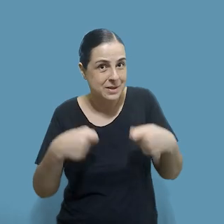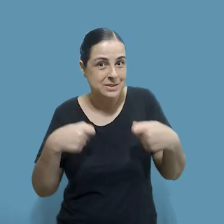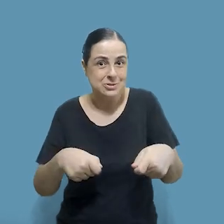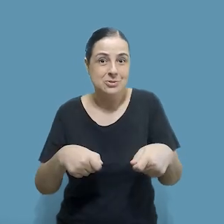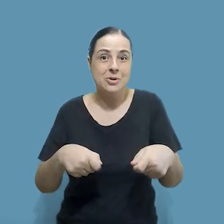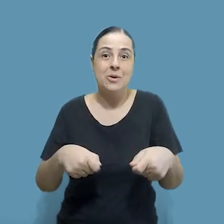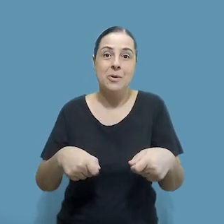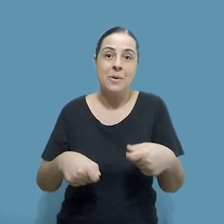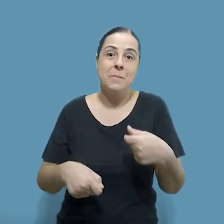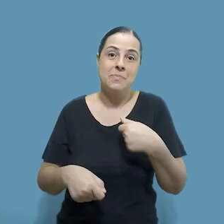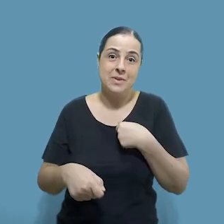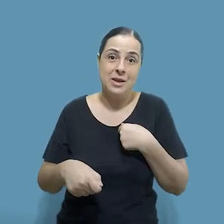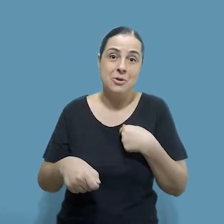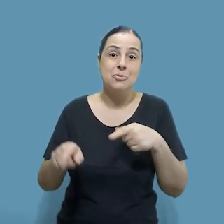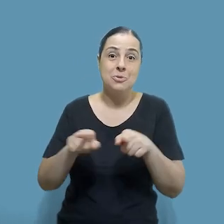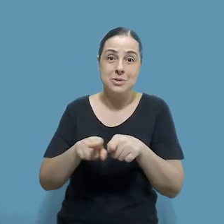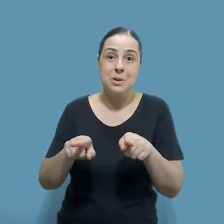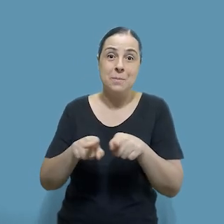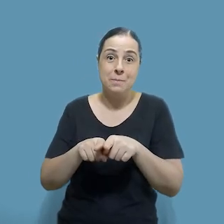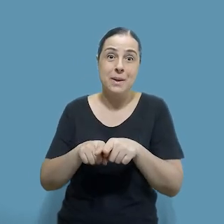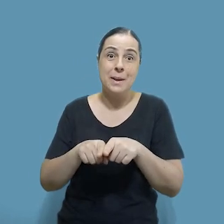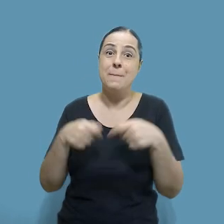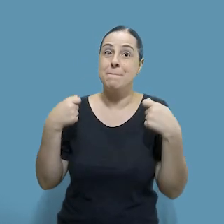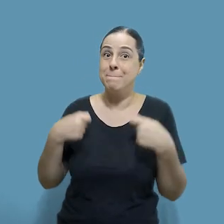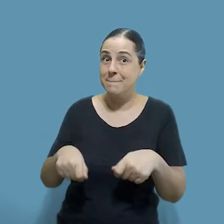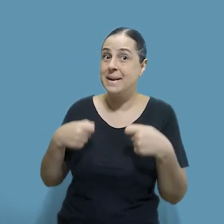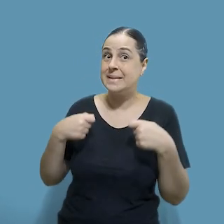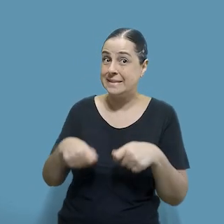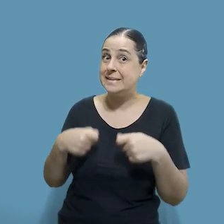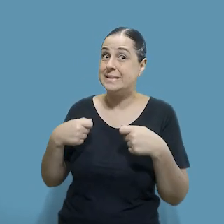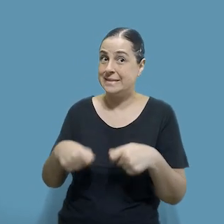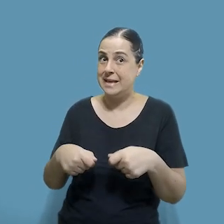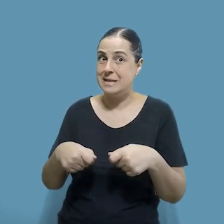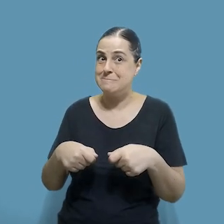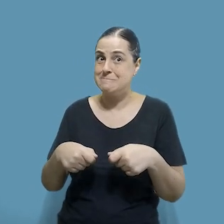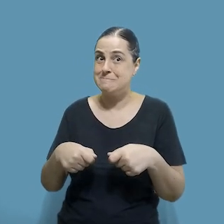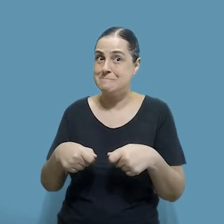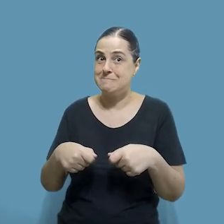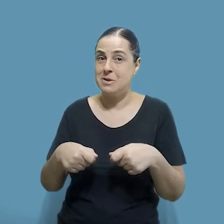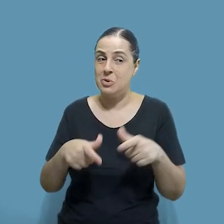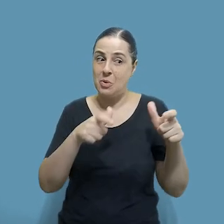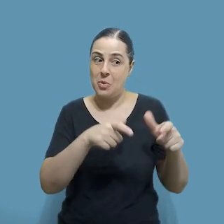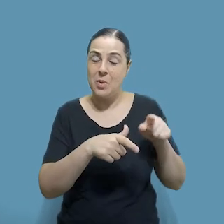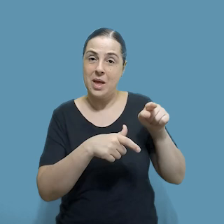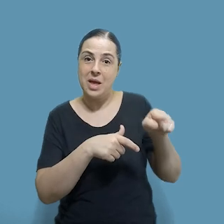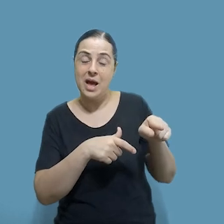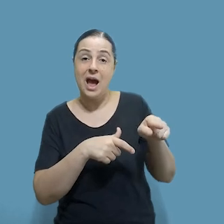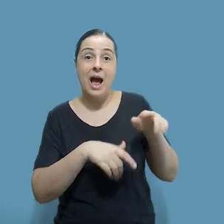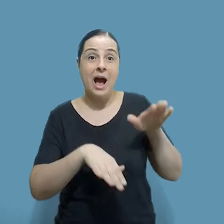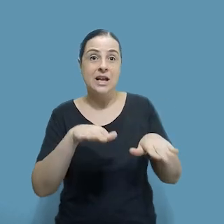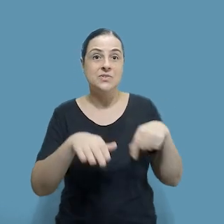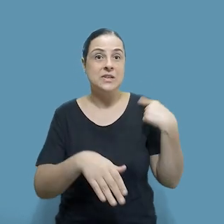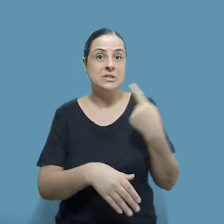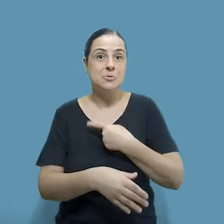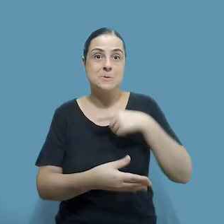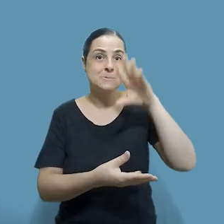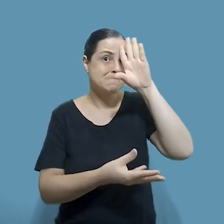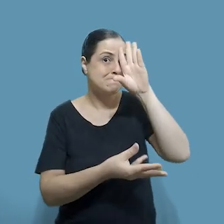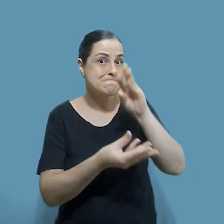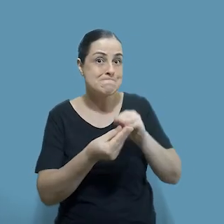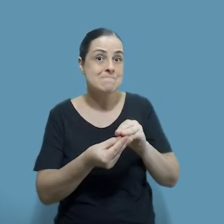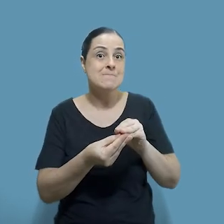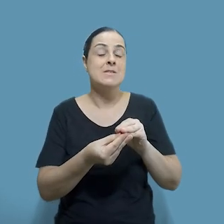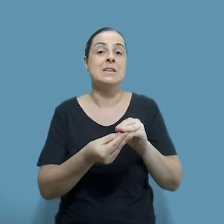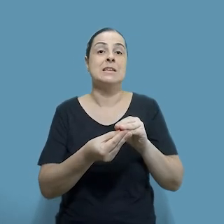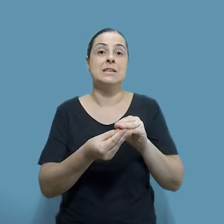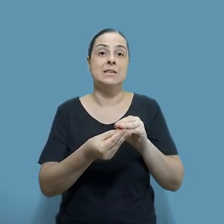ligamento do pé, também precisei andar de muleta, e aí é quando a gente se dá conta, muitas vezes, do quão difícil é a